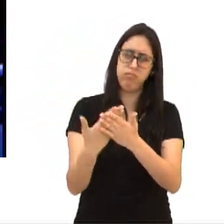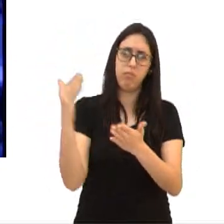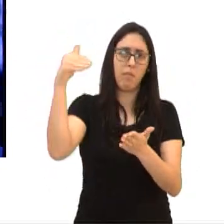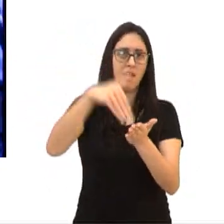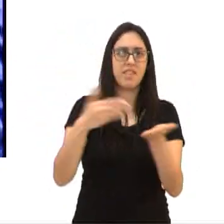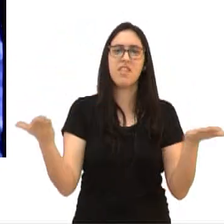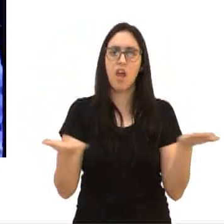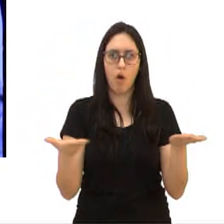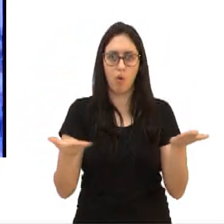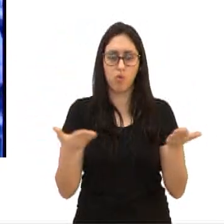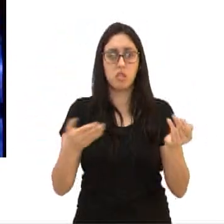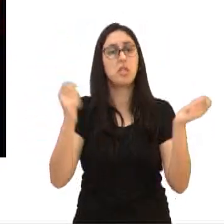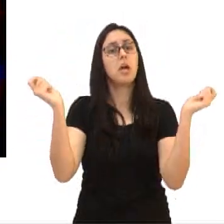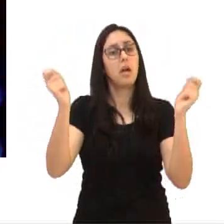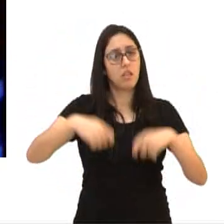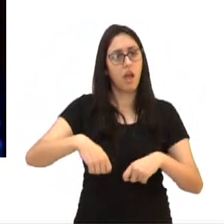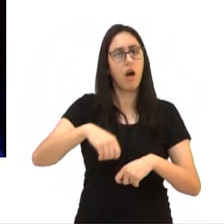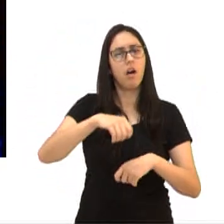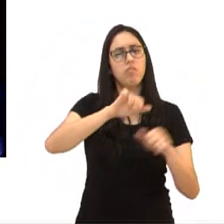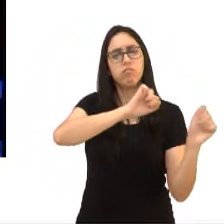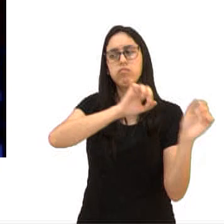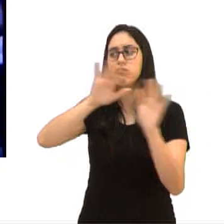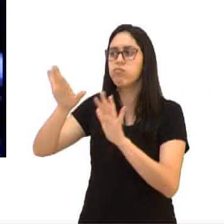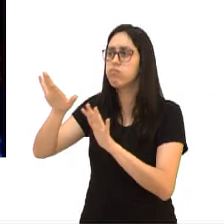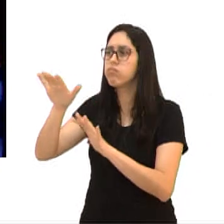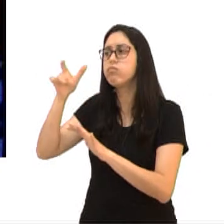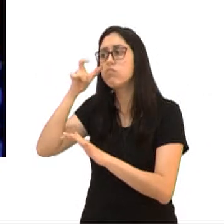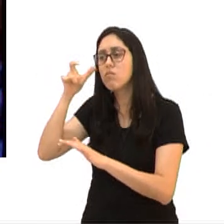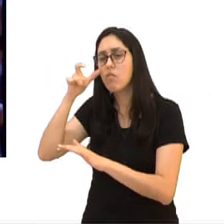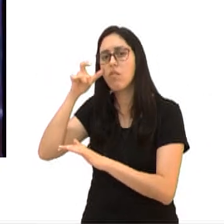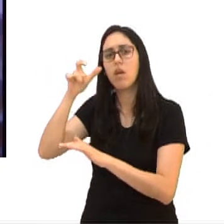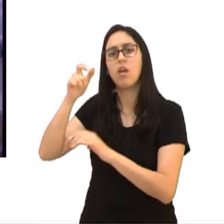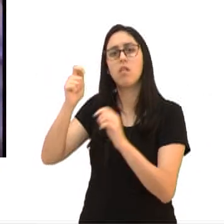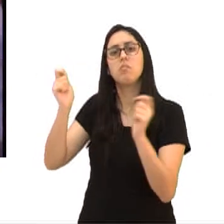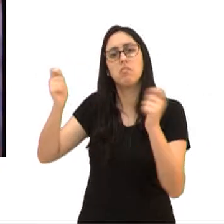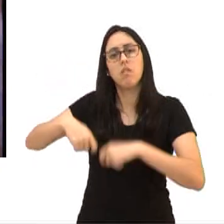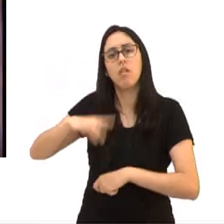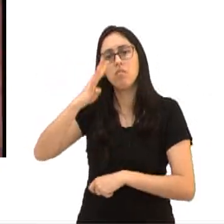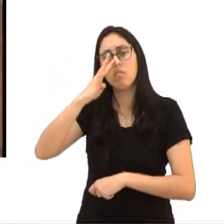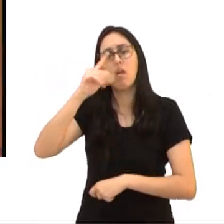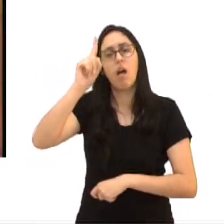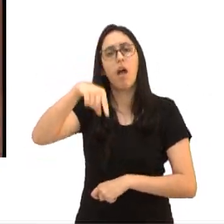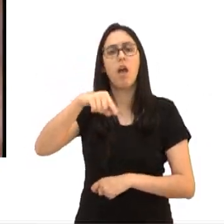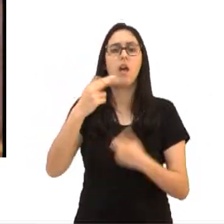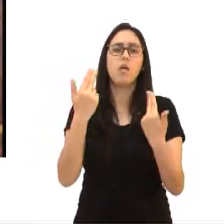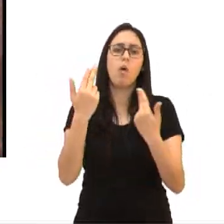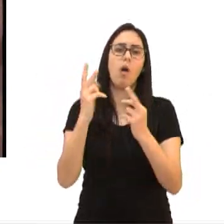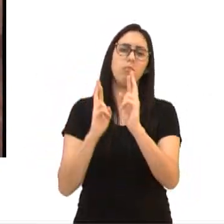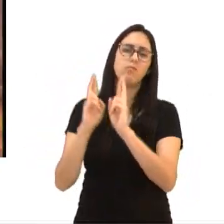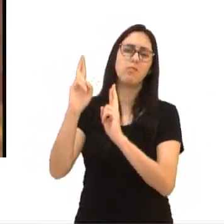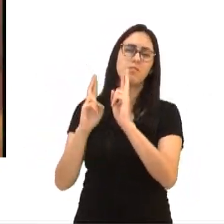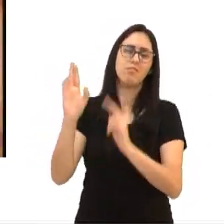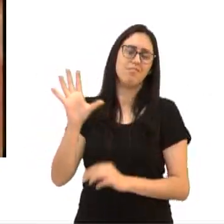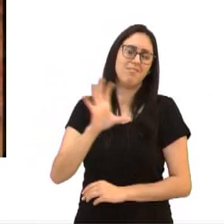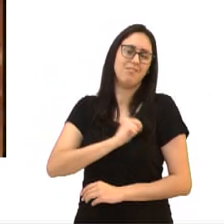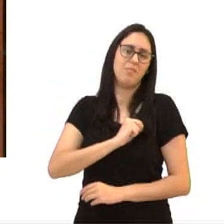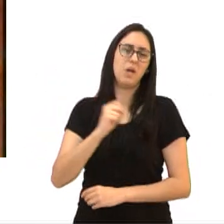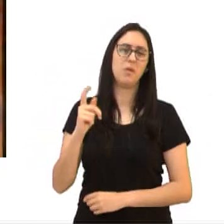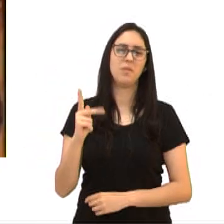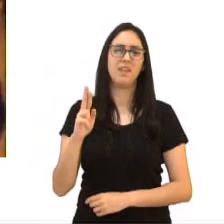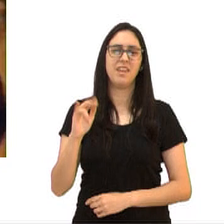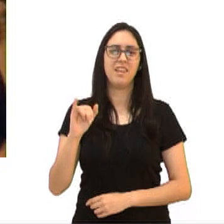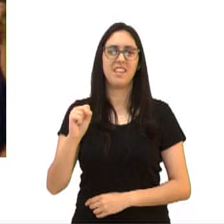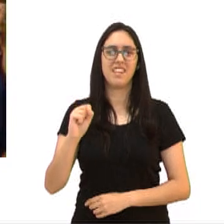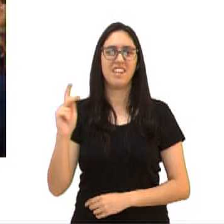é possível ir aos poucos revivendo nosso relacionamento pessoal e amoroso com Krishna. Bom, eu gostaria de